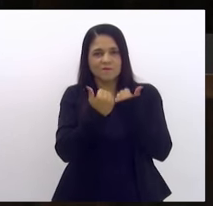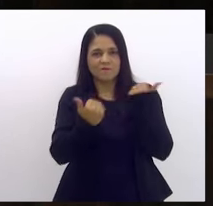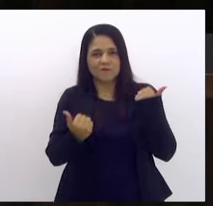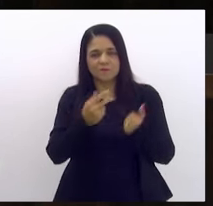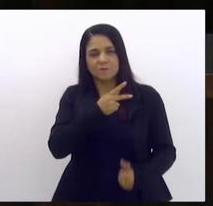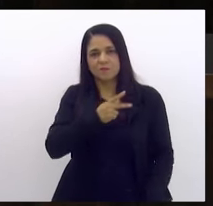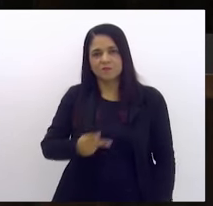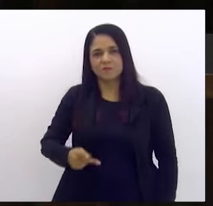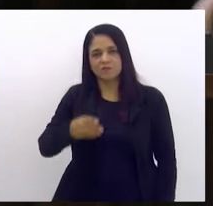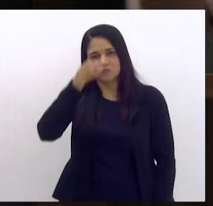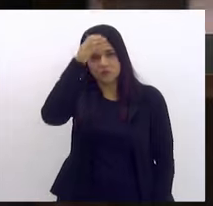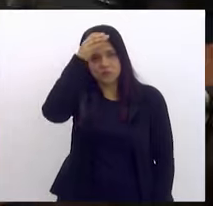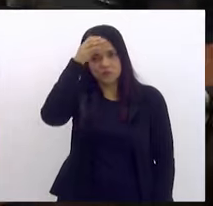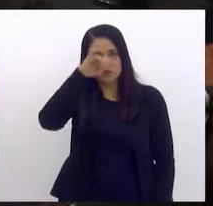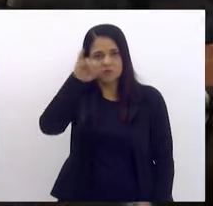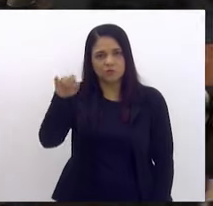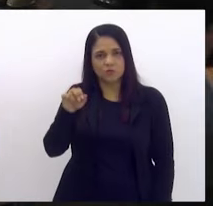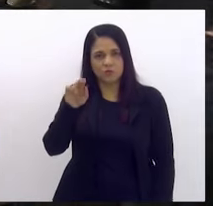vice-presidente Tia Ju.